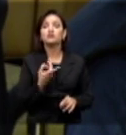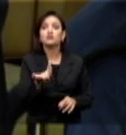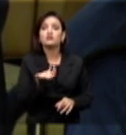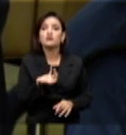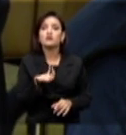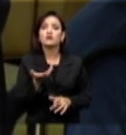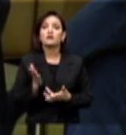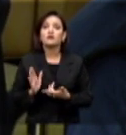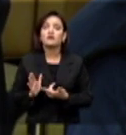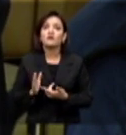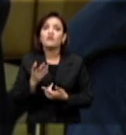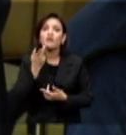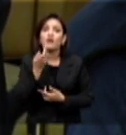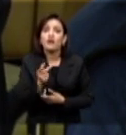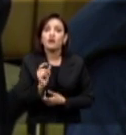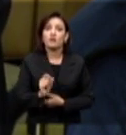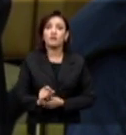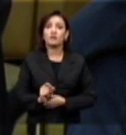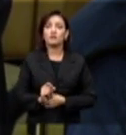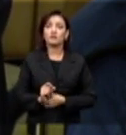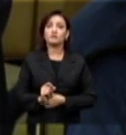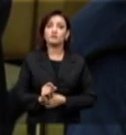significância,